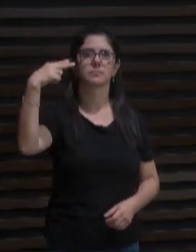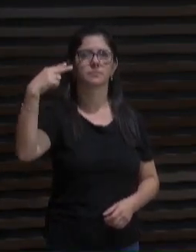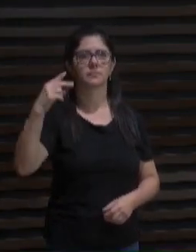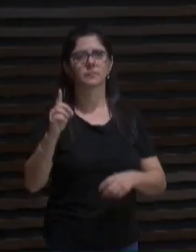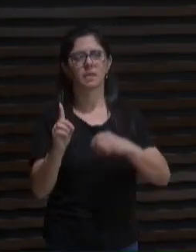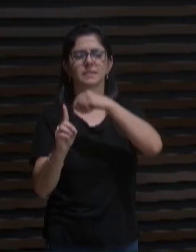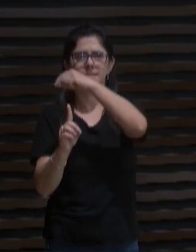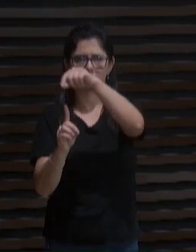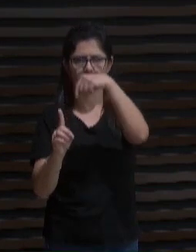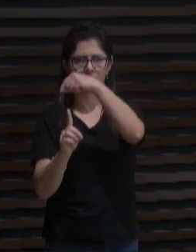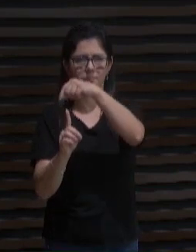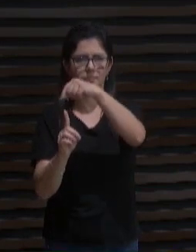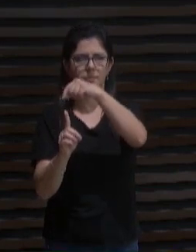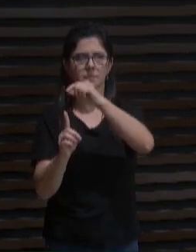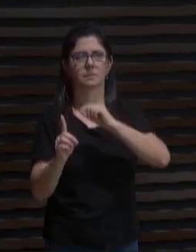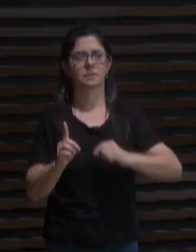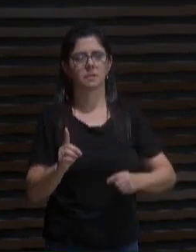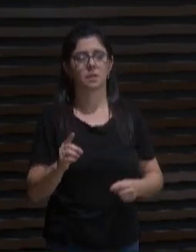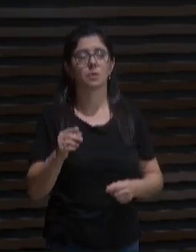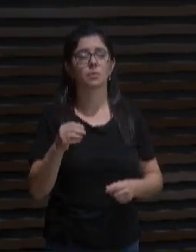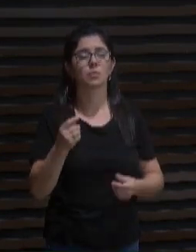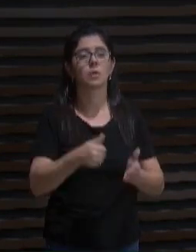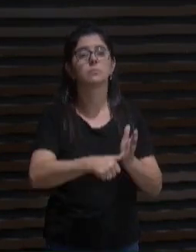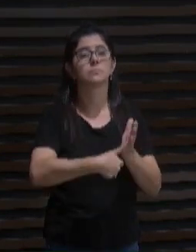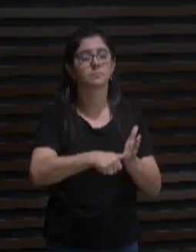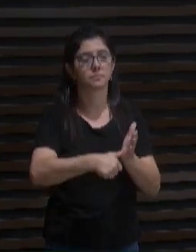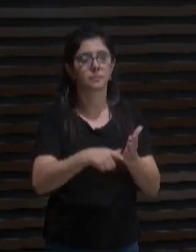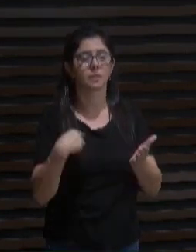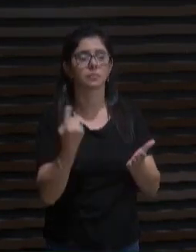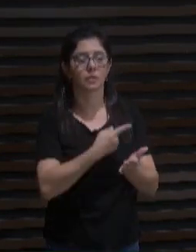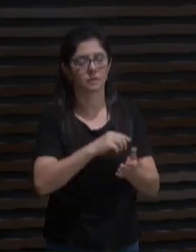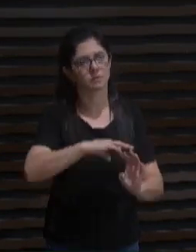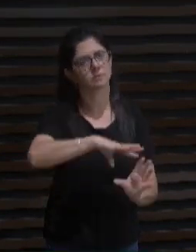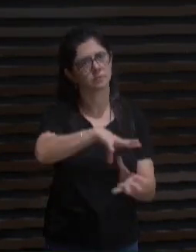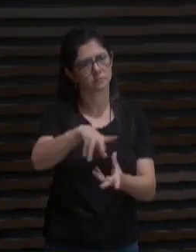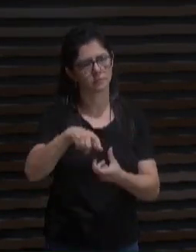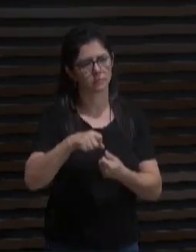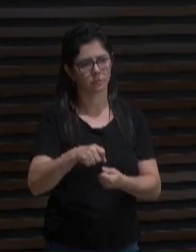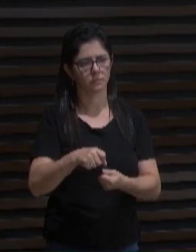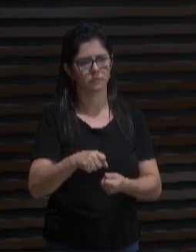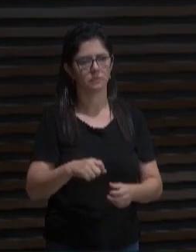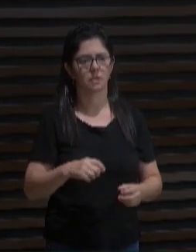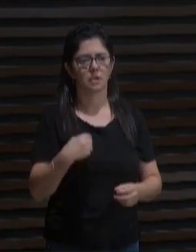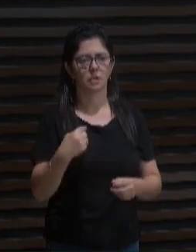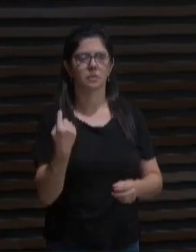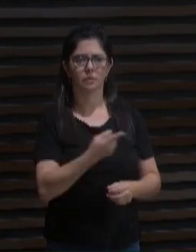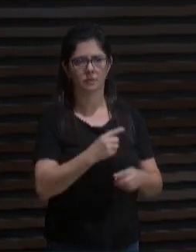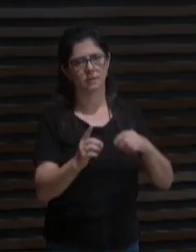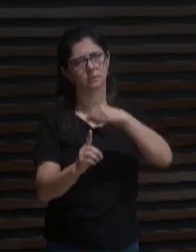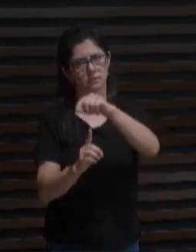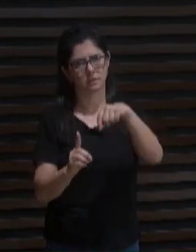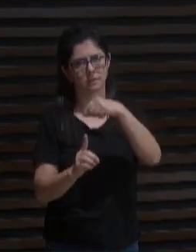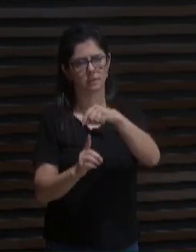Santo, qual que é a nossa identidade nesse mundo aqui? Nossa identidade é santo.